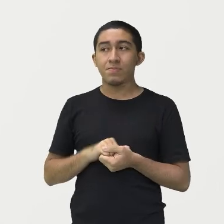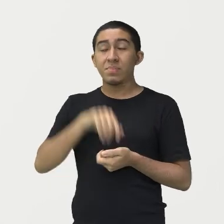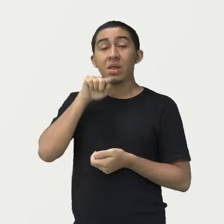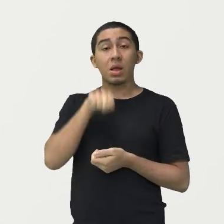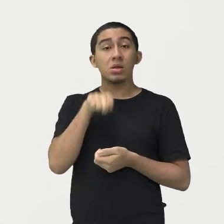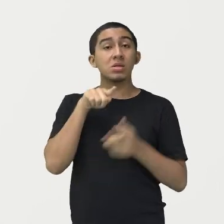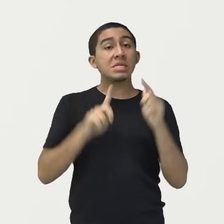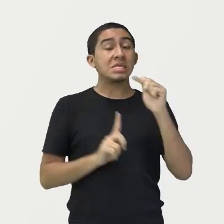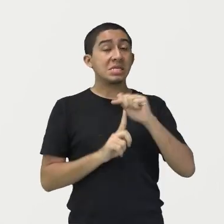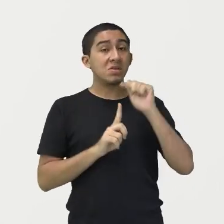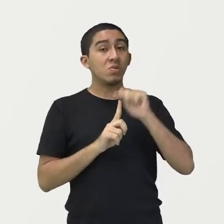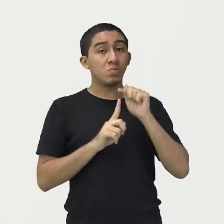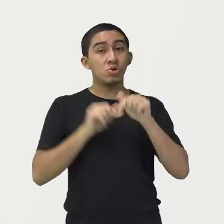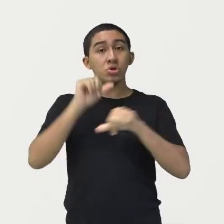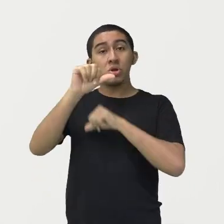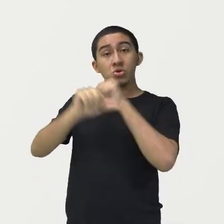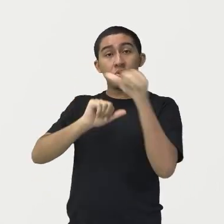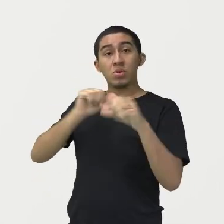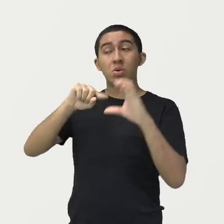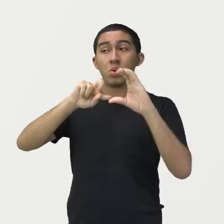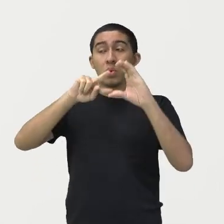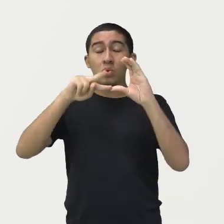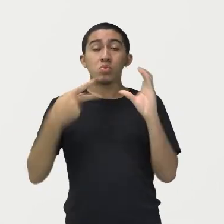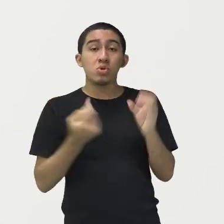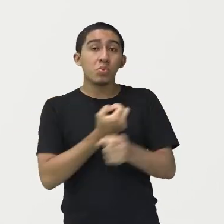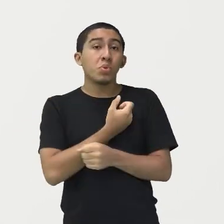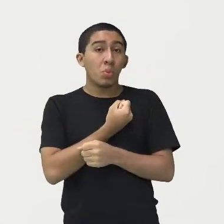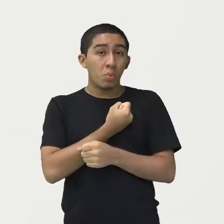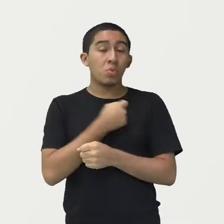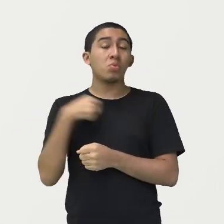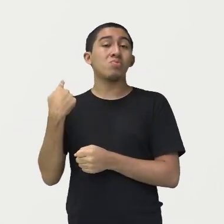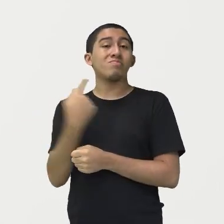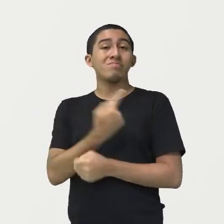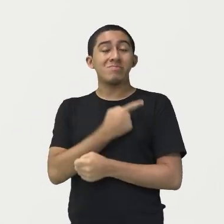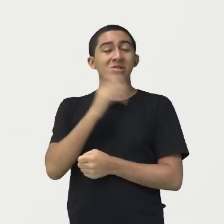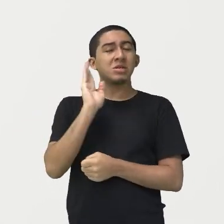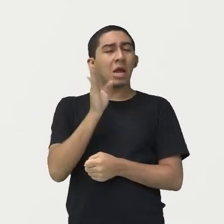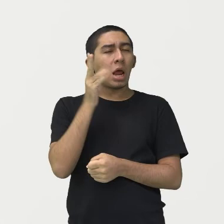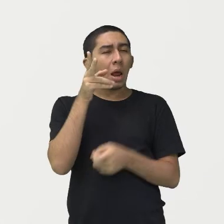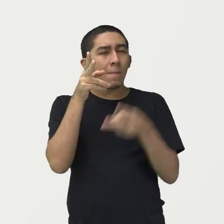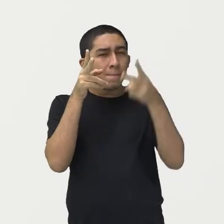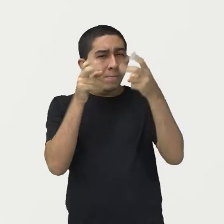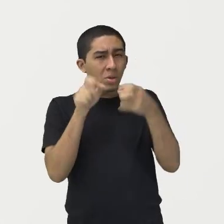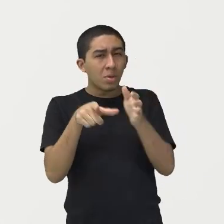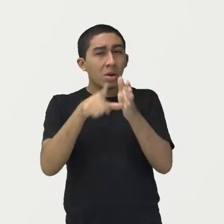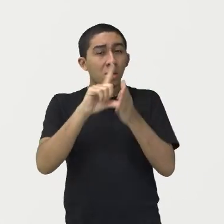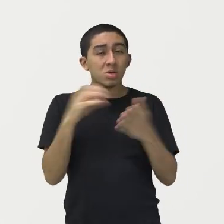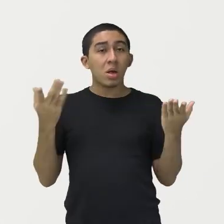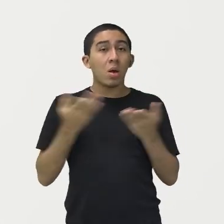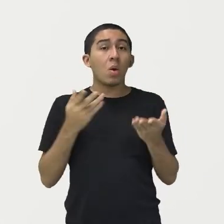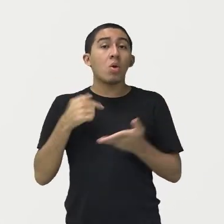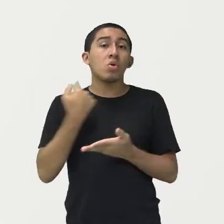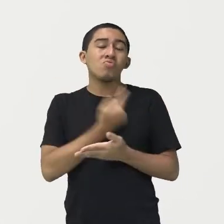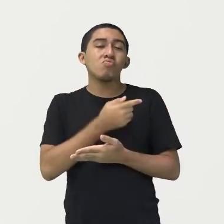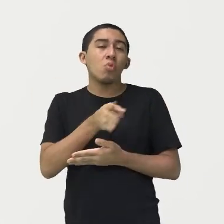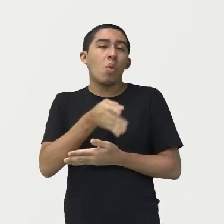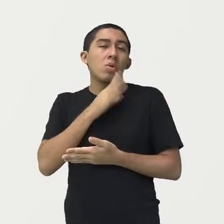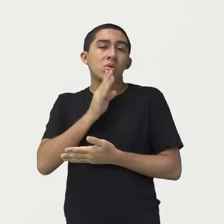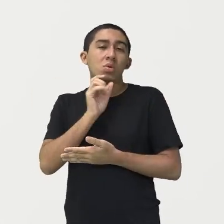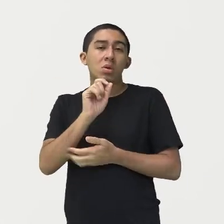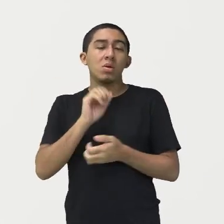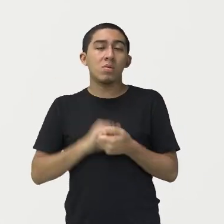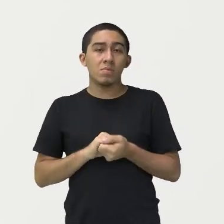Esse tipo de mutação cromossômica numérica nós já vimos. Agora nós vamos conhecer